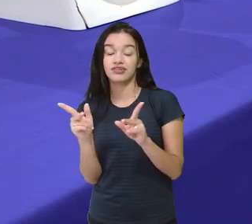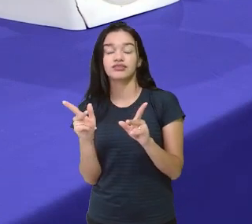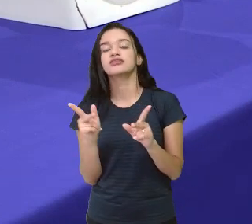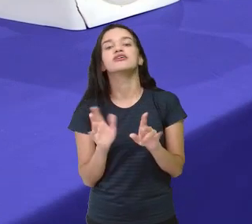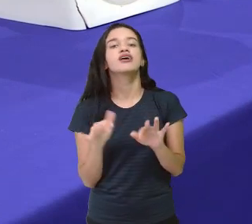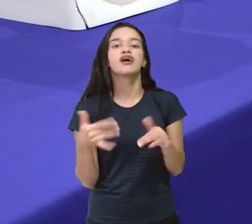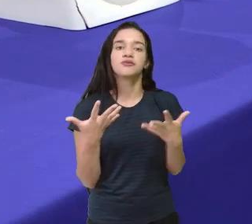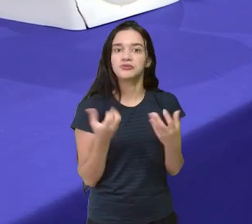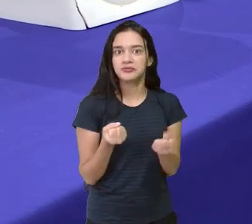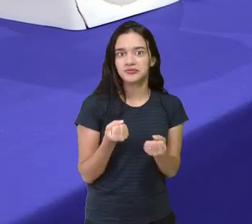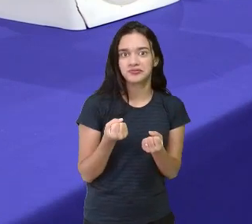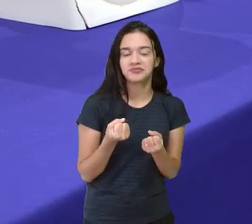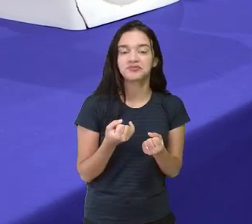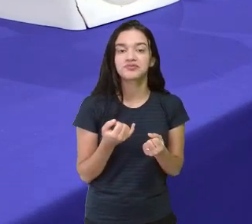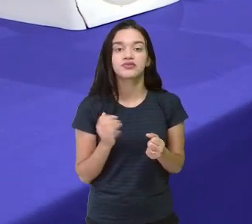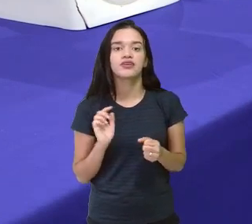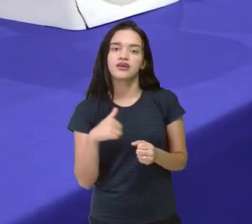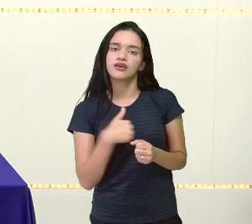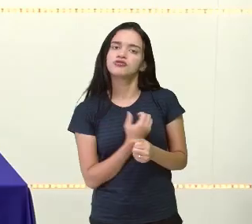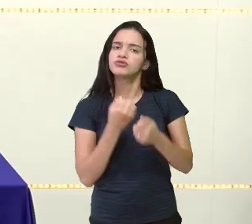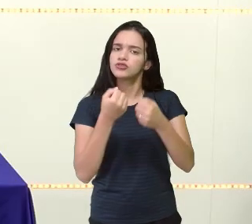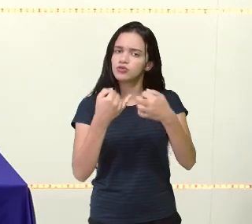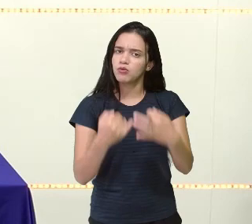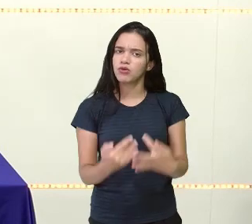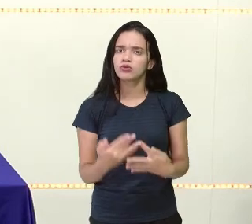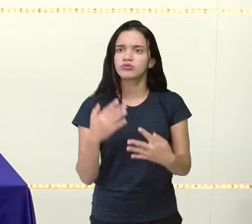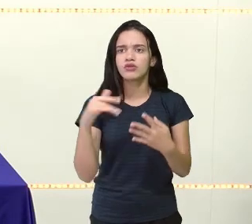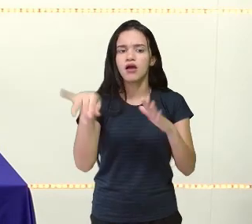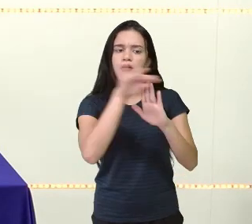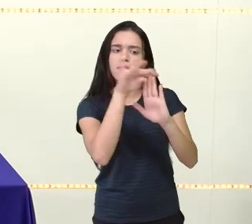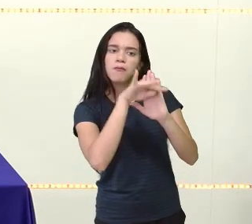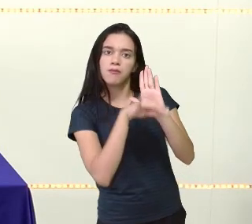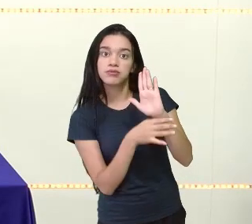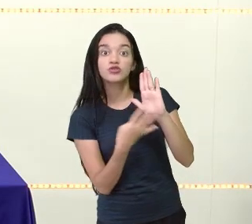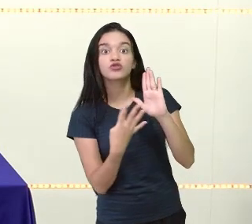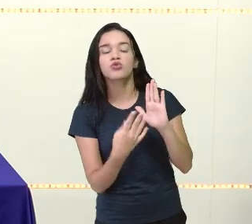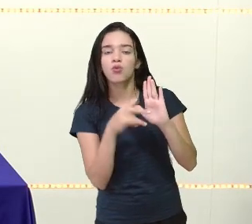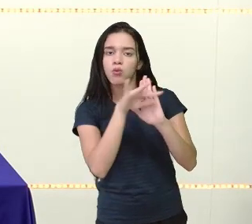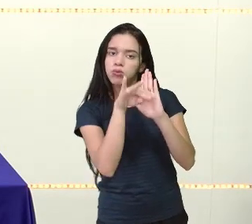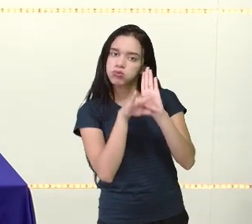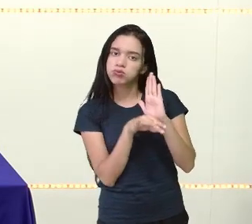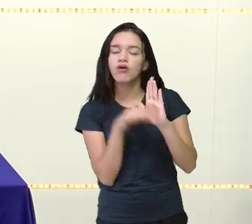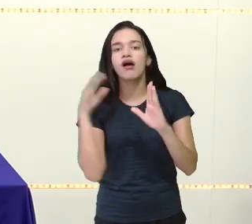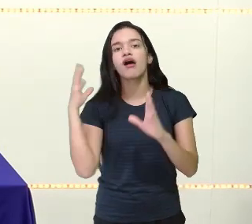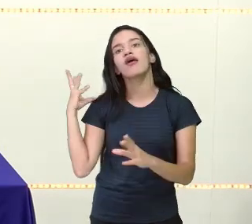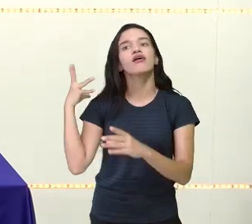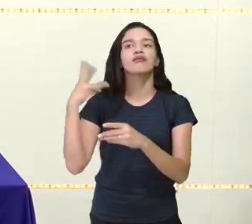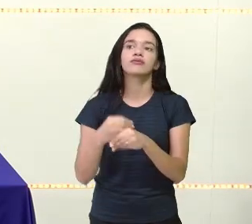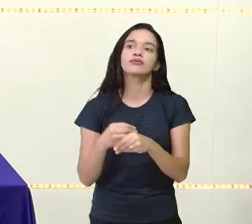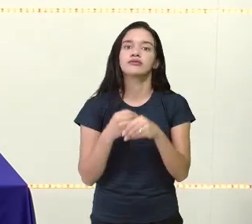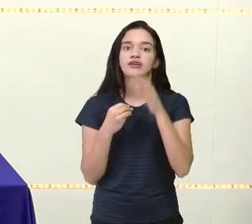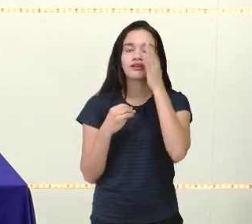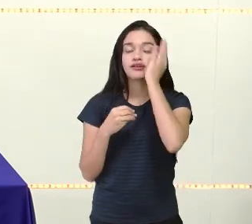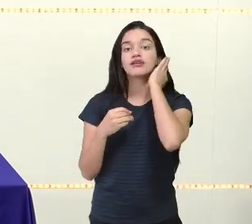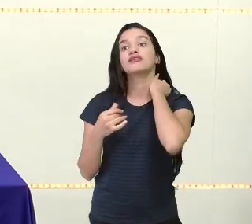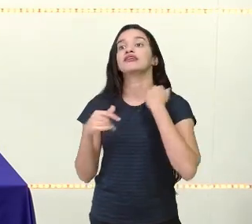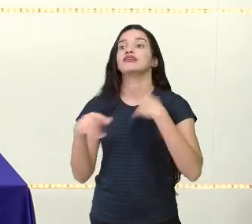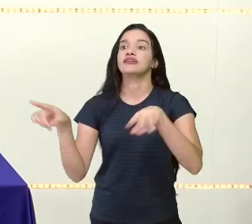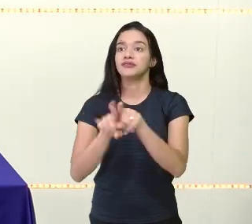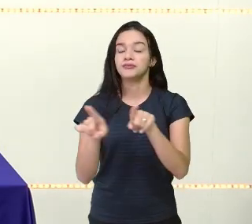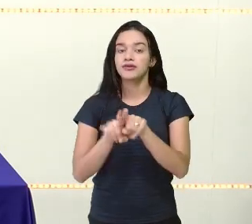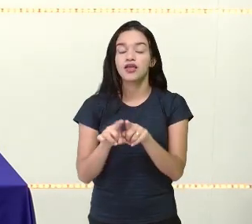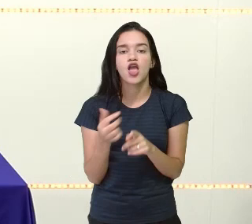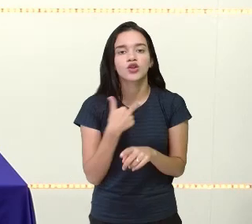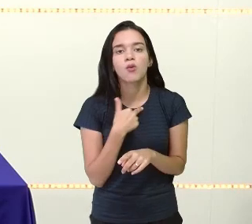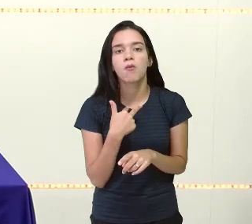Então, vamos lá. A gente já falou aqui, né, dessas 4 grandezas, já fizemos uma revisão. A unidade de medida,